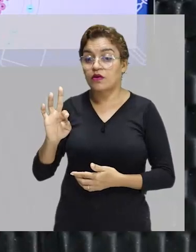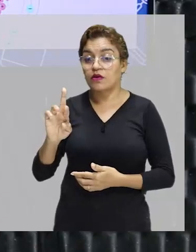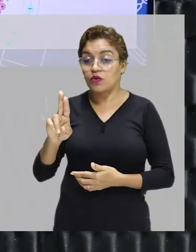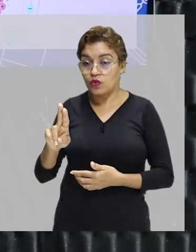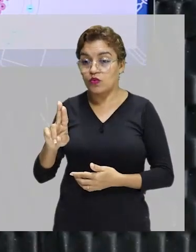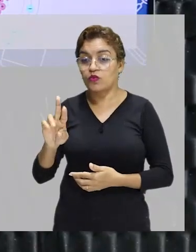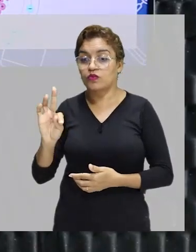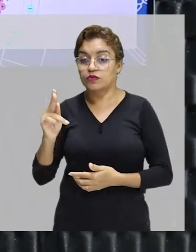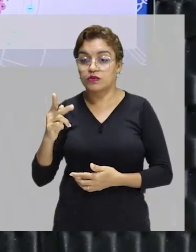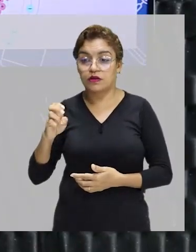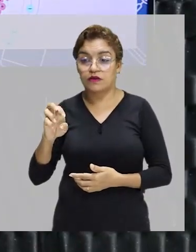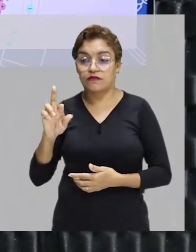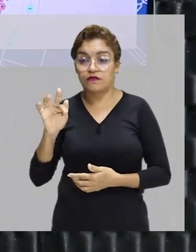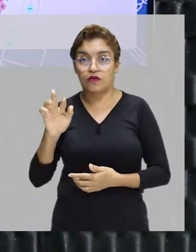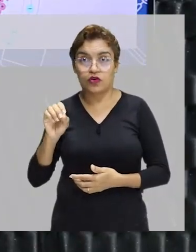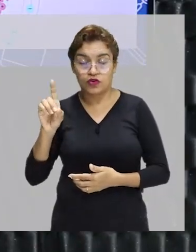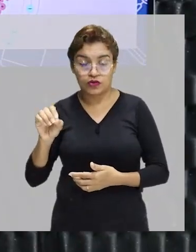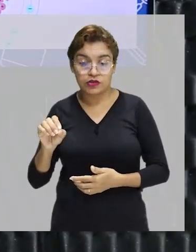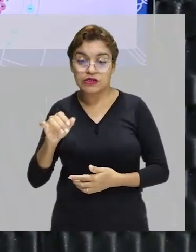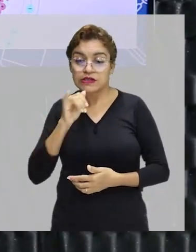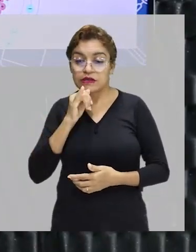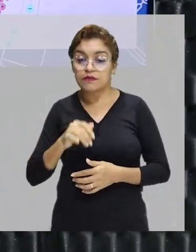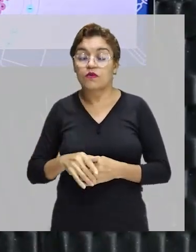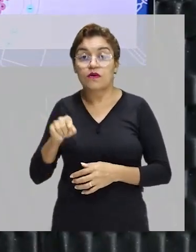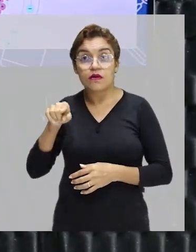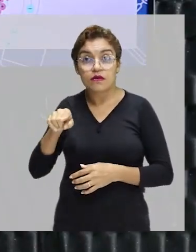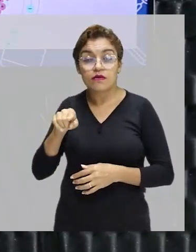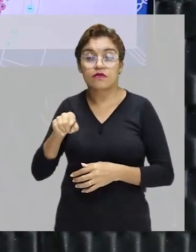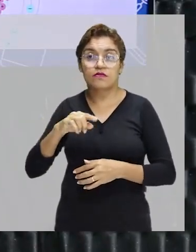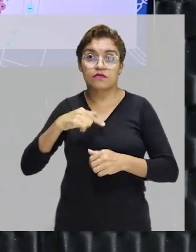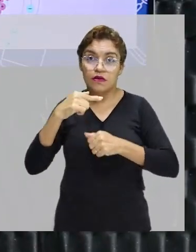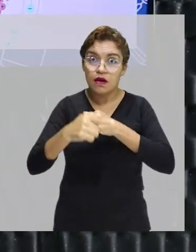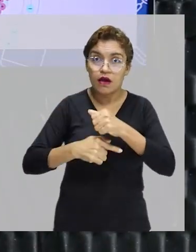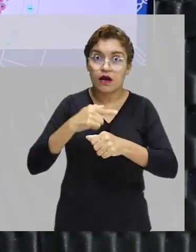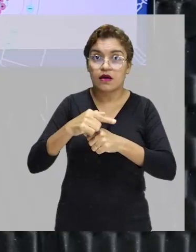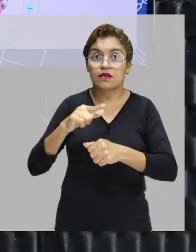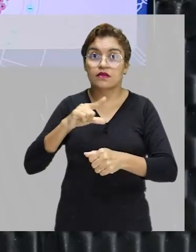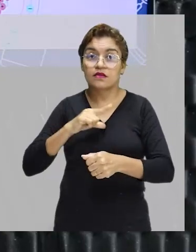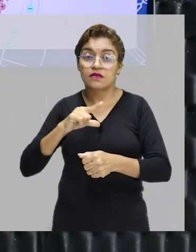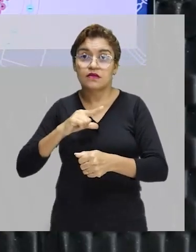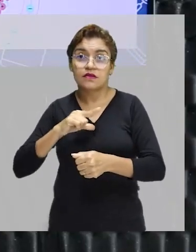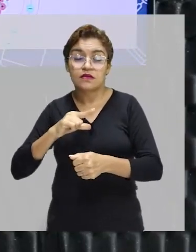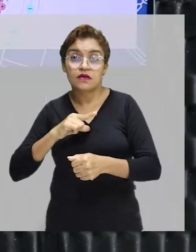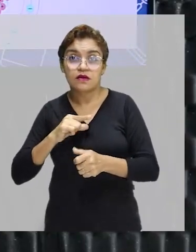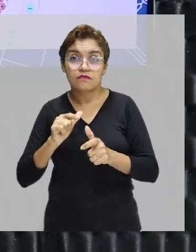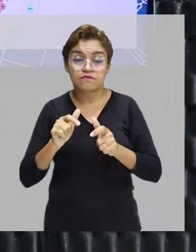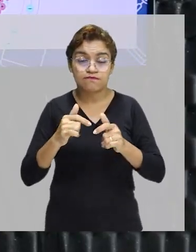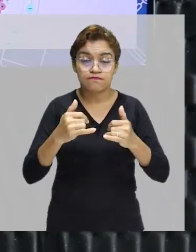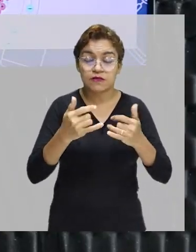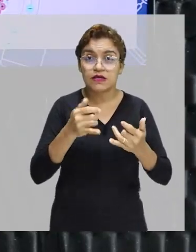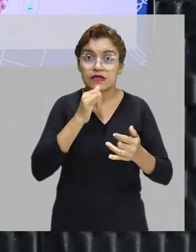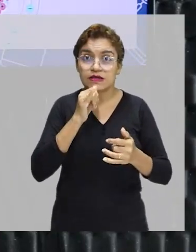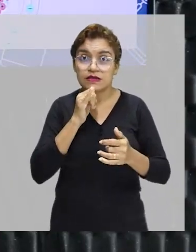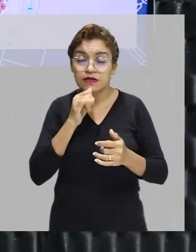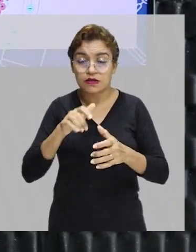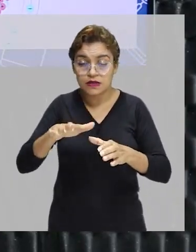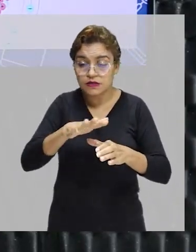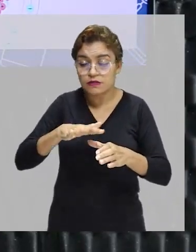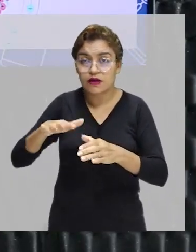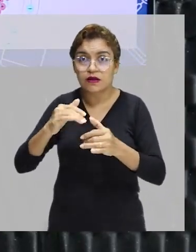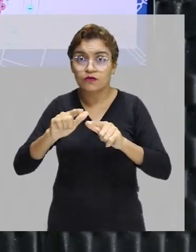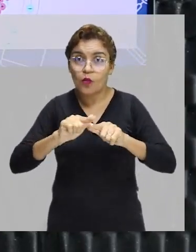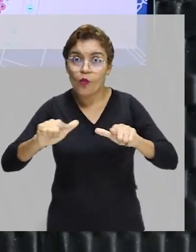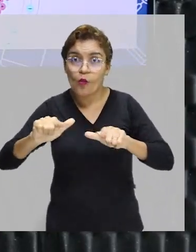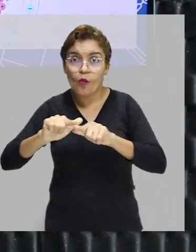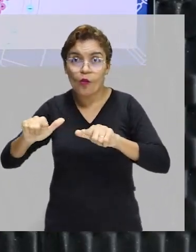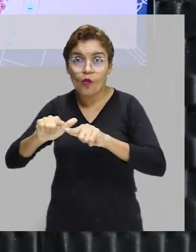seja, o átomo, ele apresenta muitos espaços vazios. E ele dividiu o átomo em duas